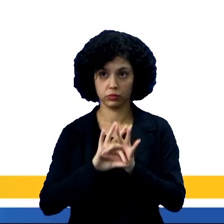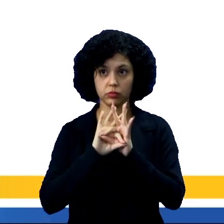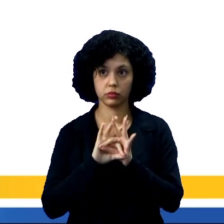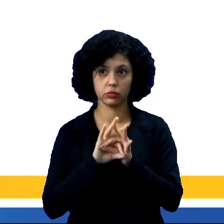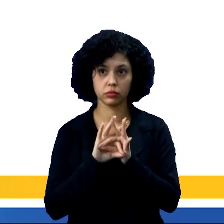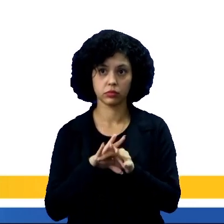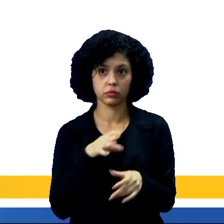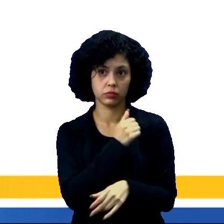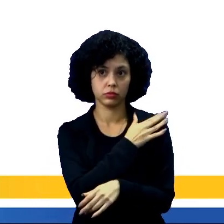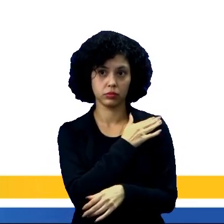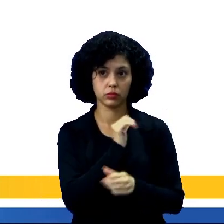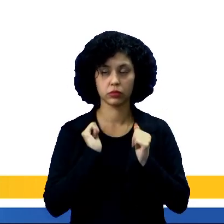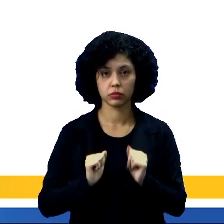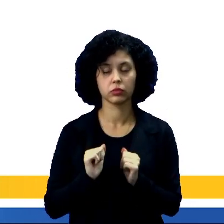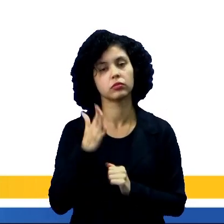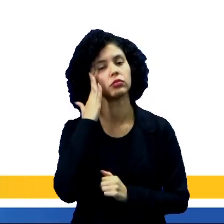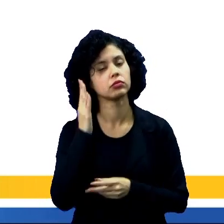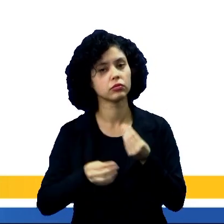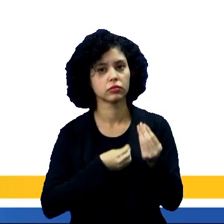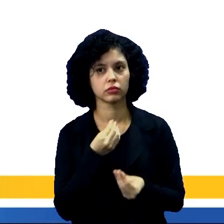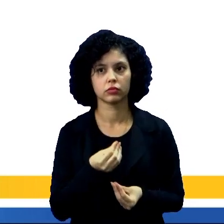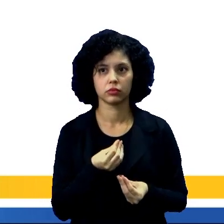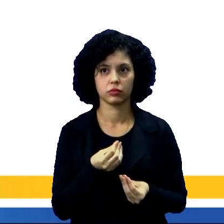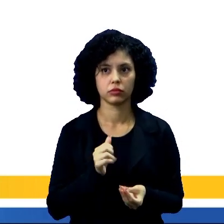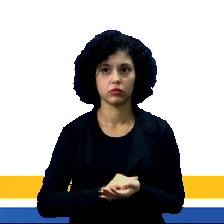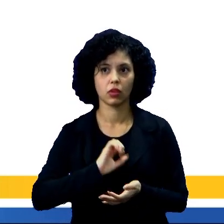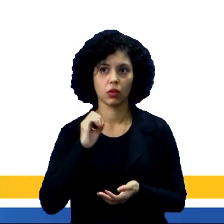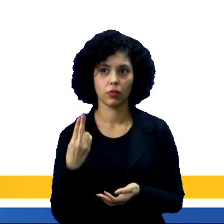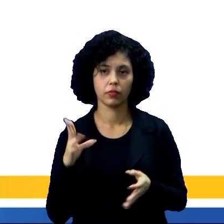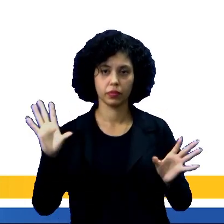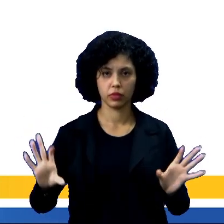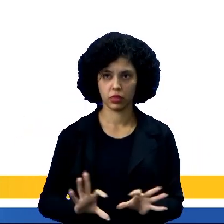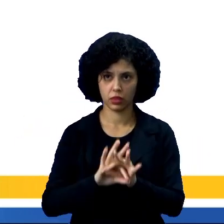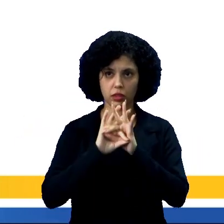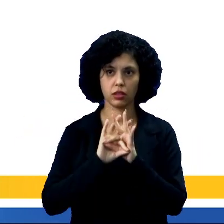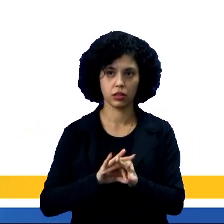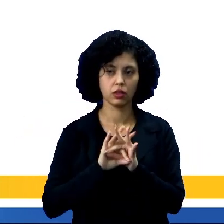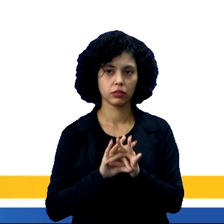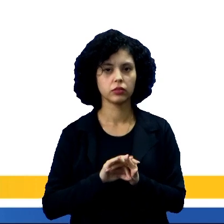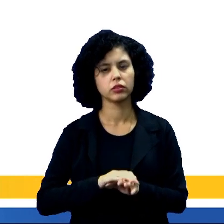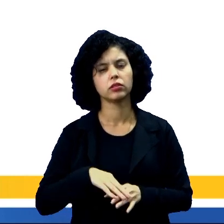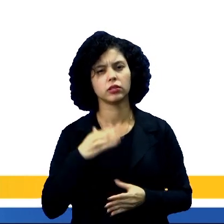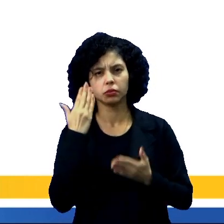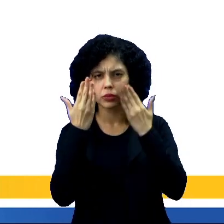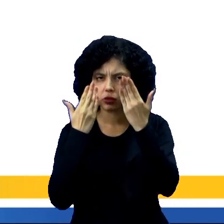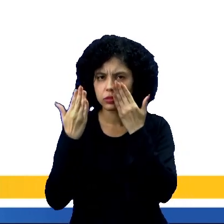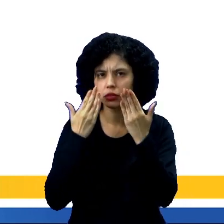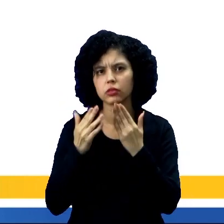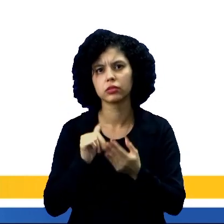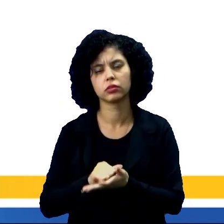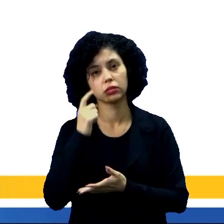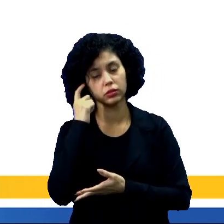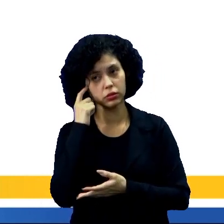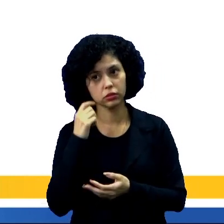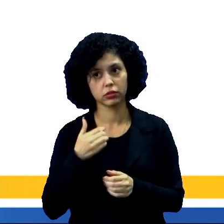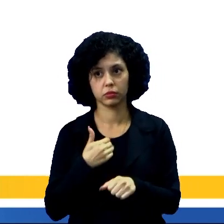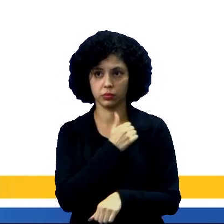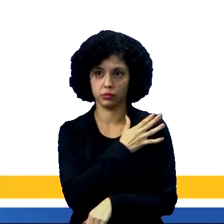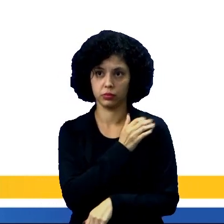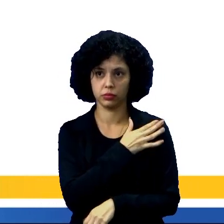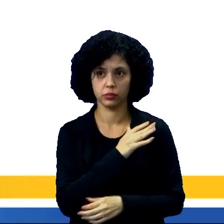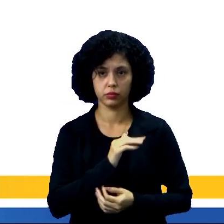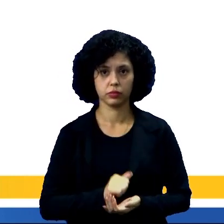correlacionadas, o preconceito pode ser compreendido como uma atitude mais ligada aos aspectos psicológicos e mentais. A pessoa preconceituosa